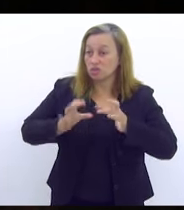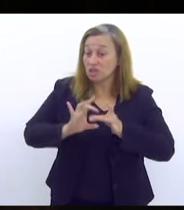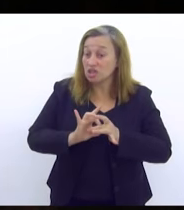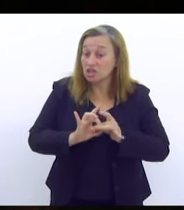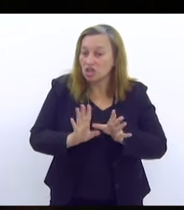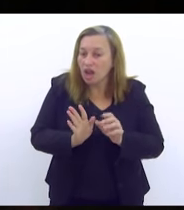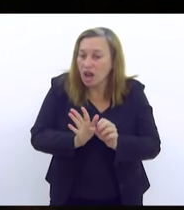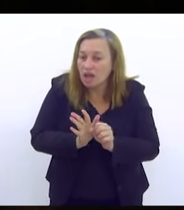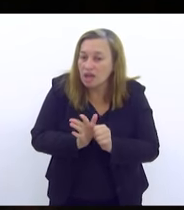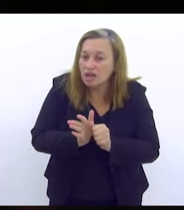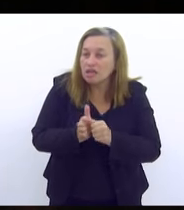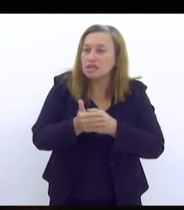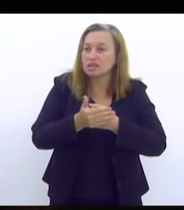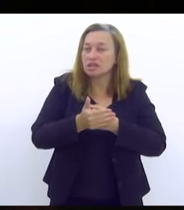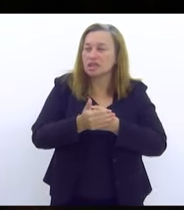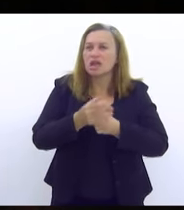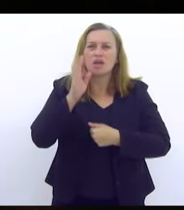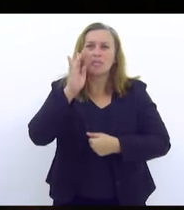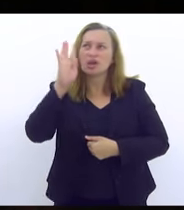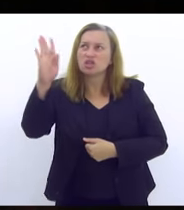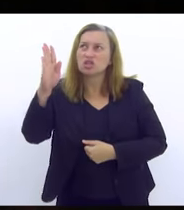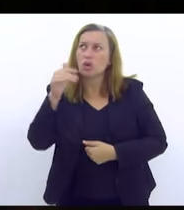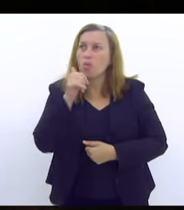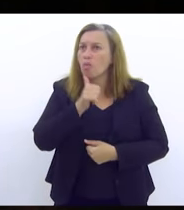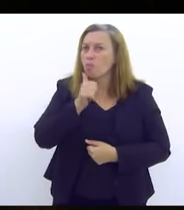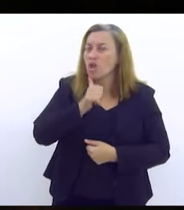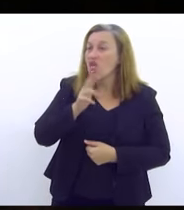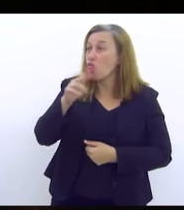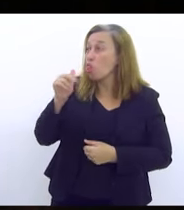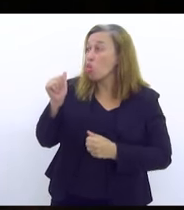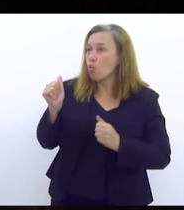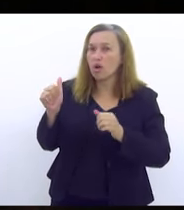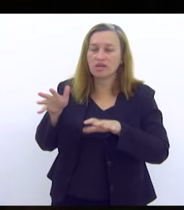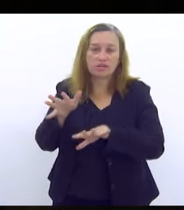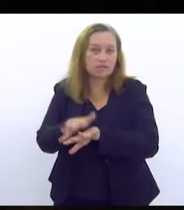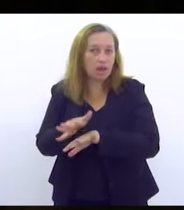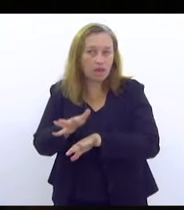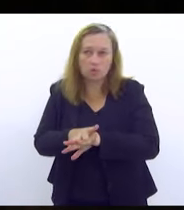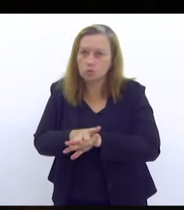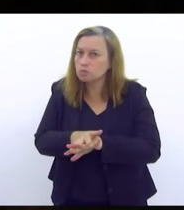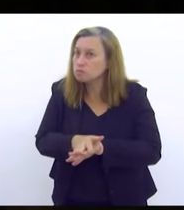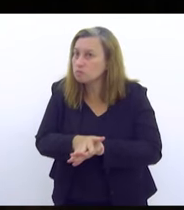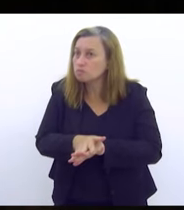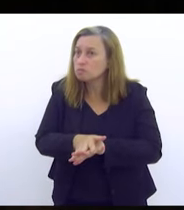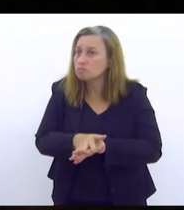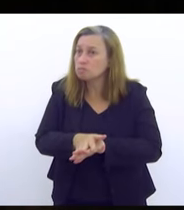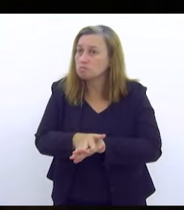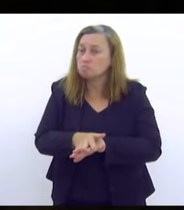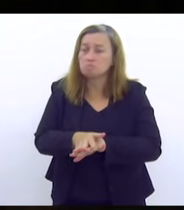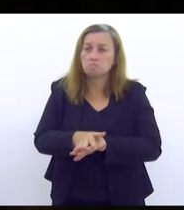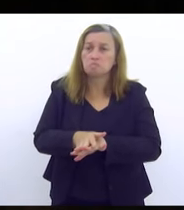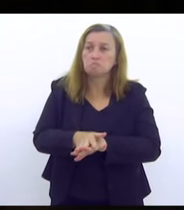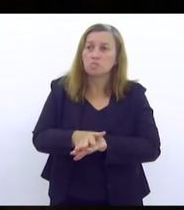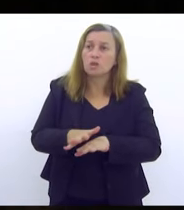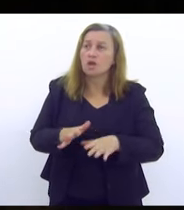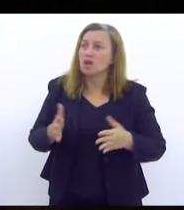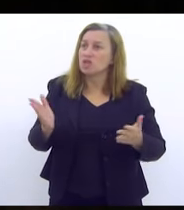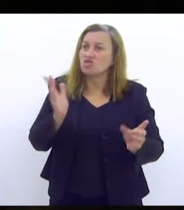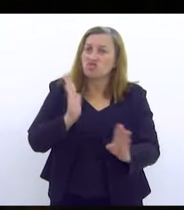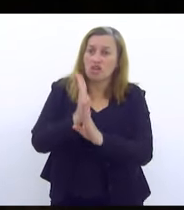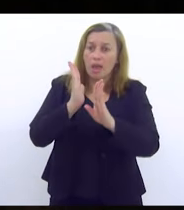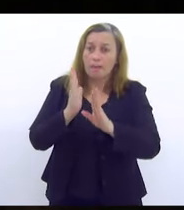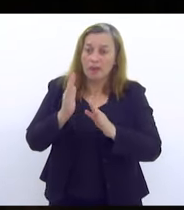Imagina uma mulher que nunca tinha tido relação com ninguém, nenhum tipo de relação, de repente está